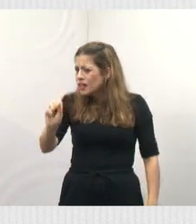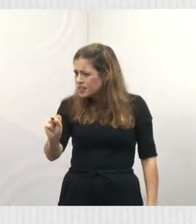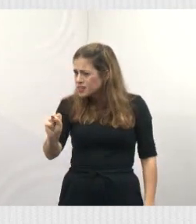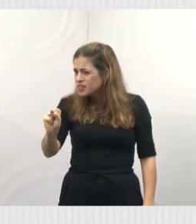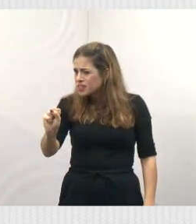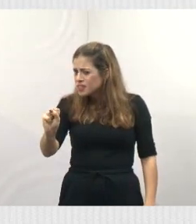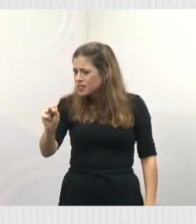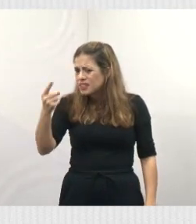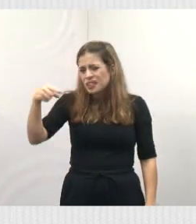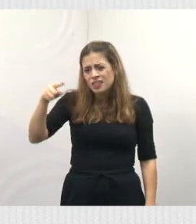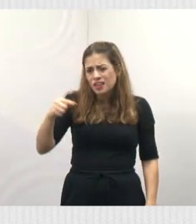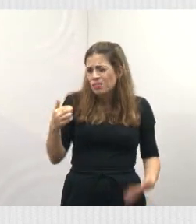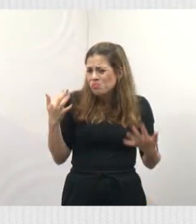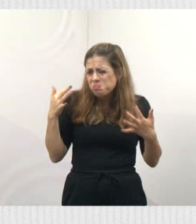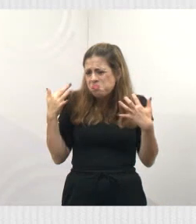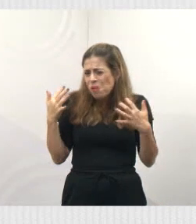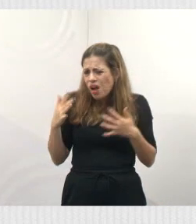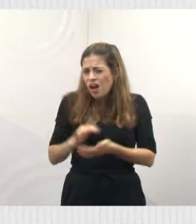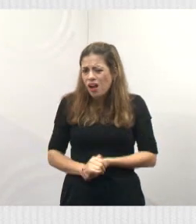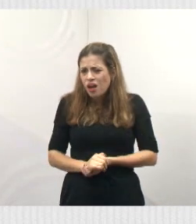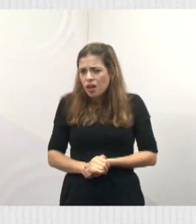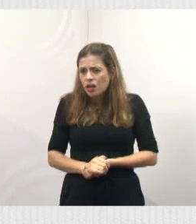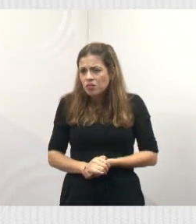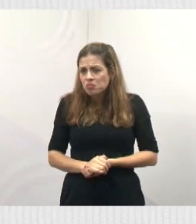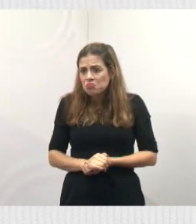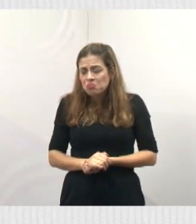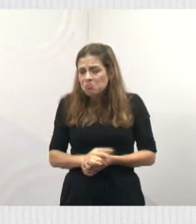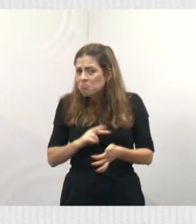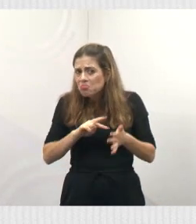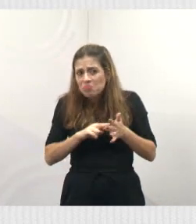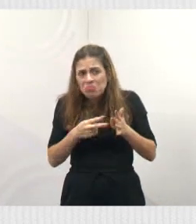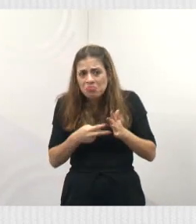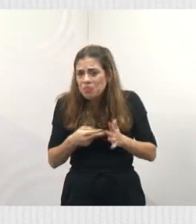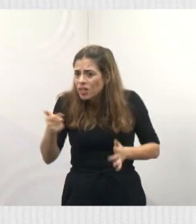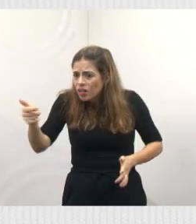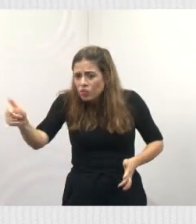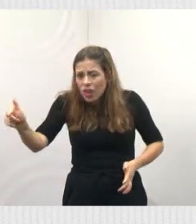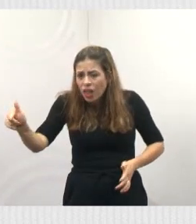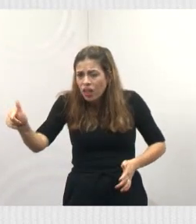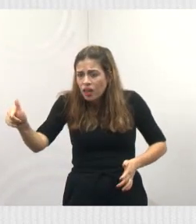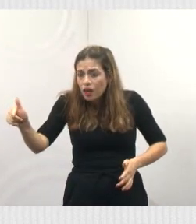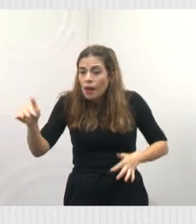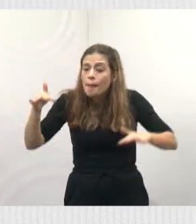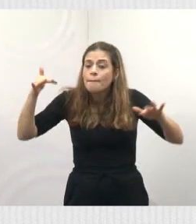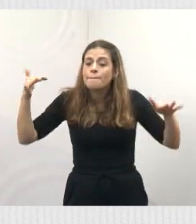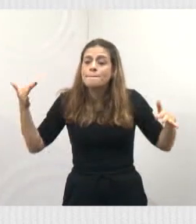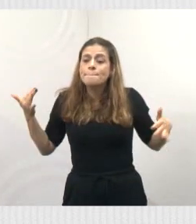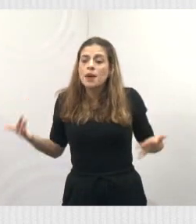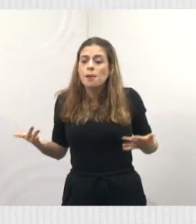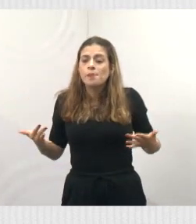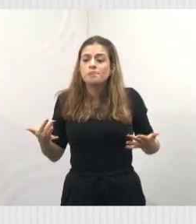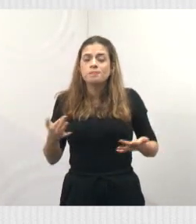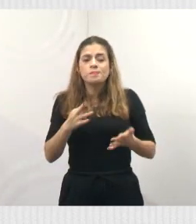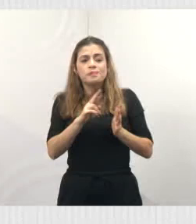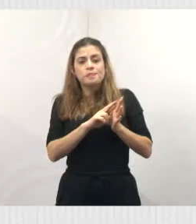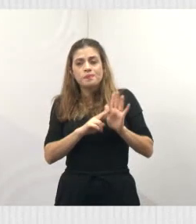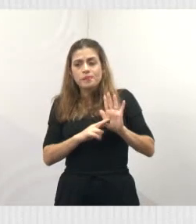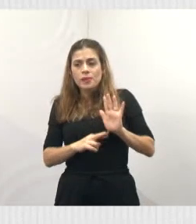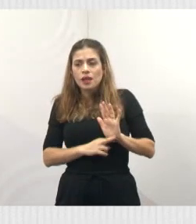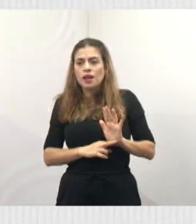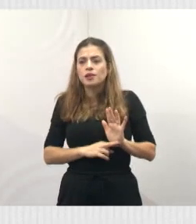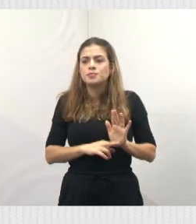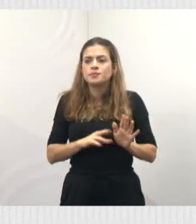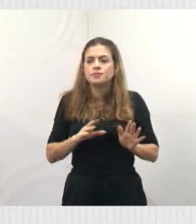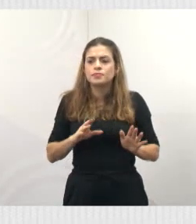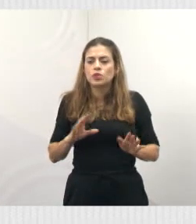têm nenhuma expectativa frustrada? Não há sentido algum nisso. Além disso, o regime dos comissionados em Jacareí, na